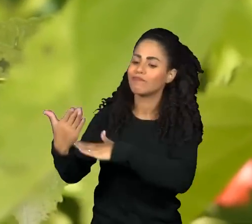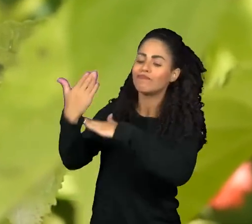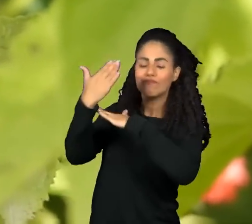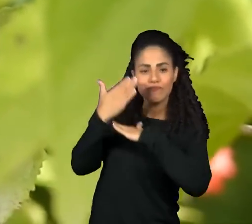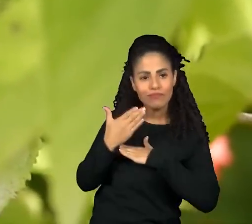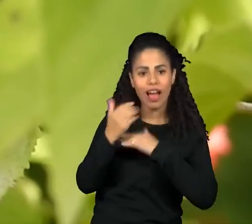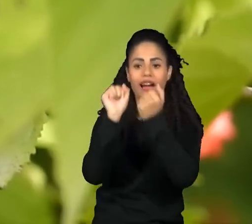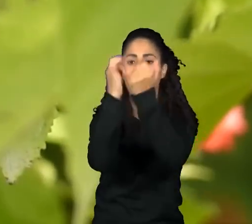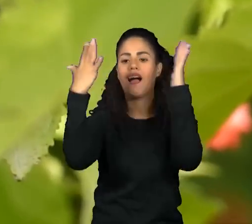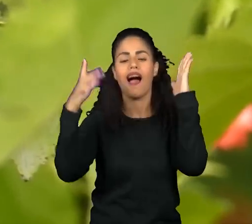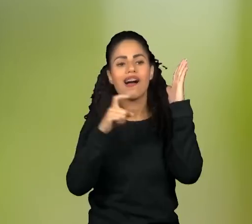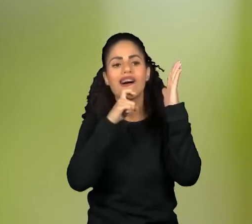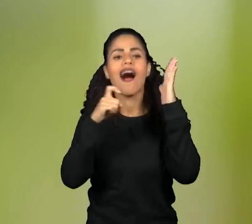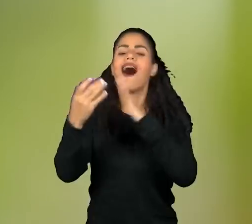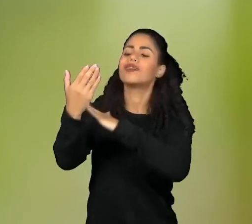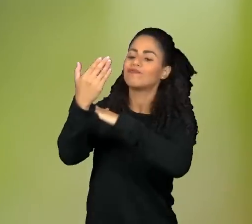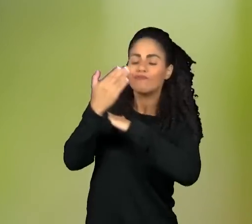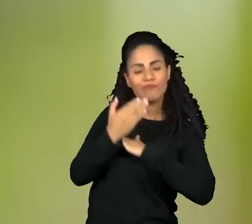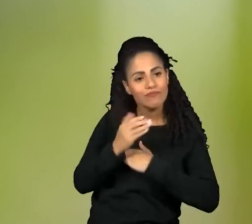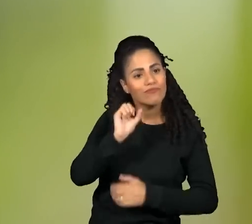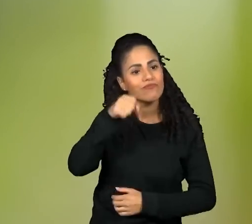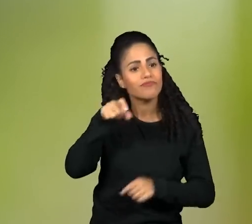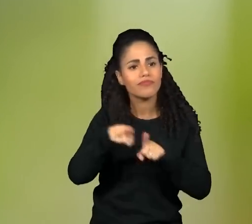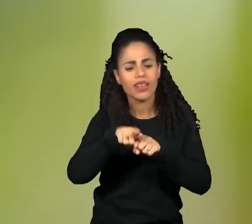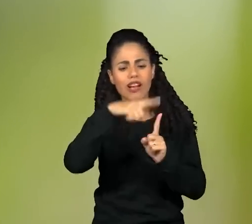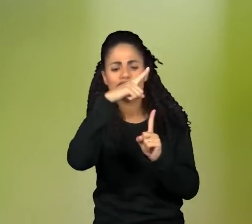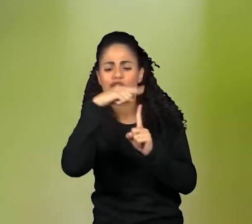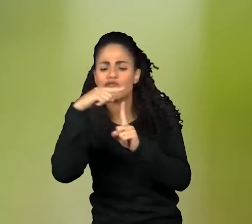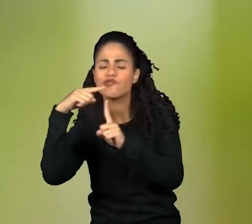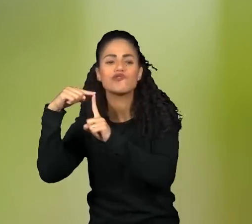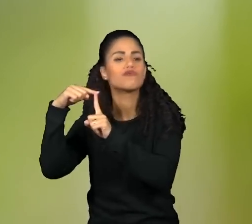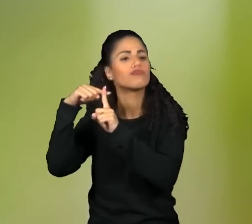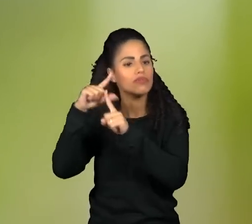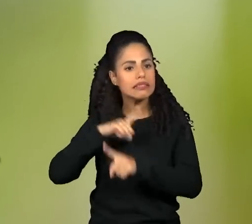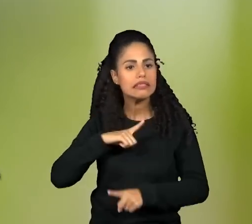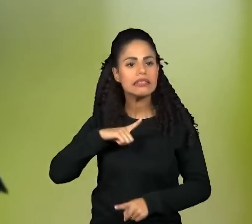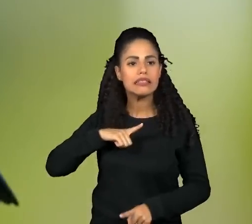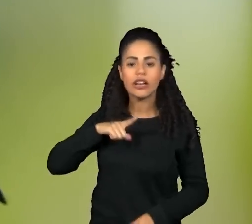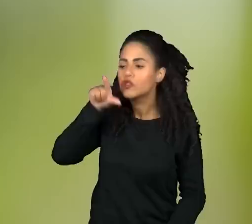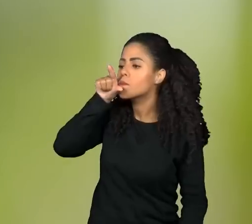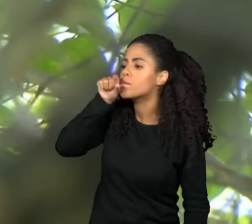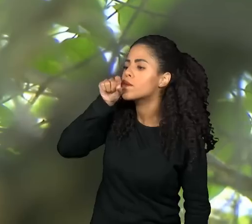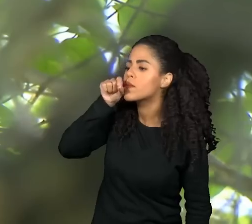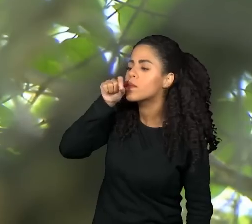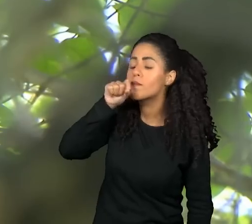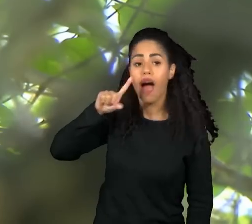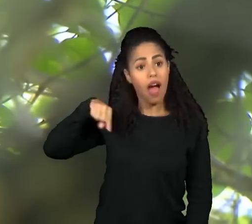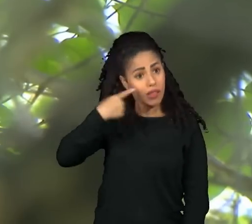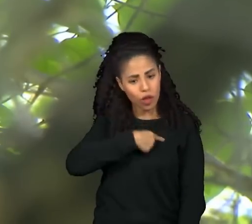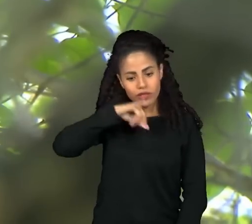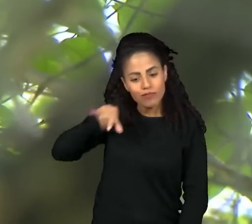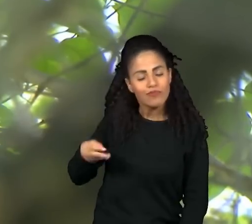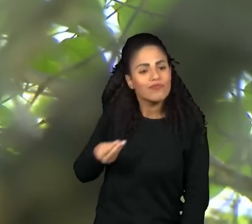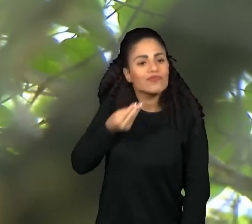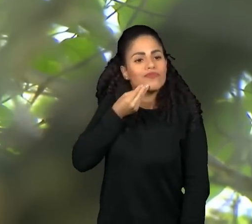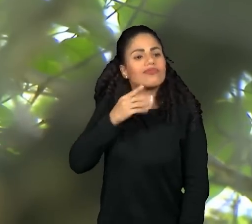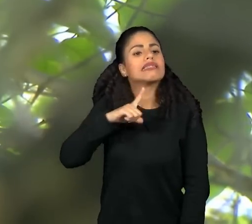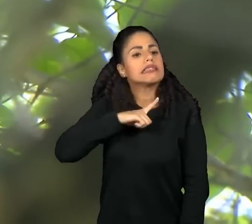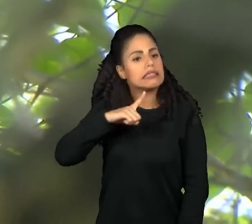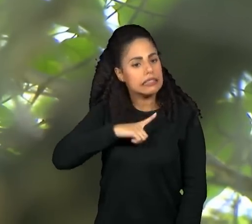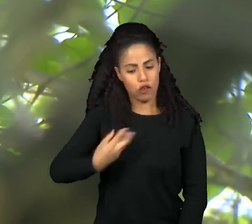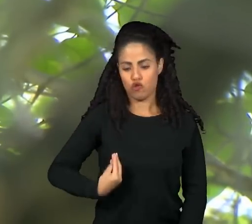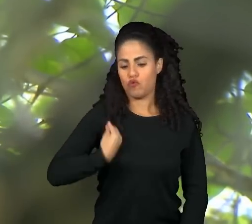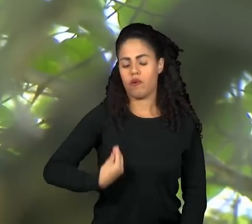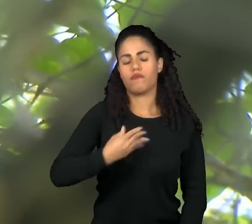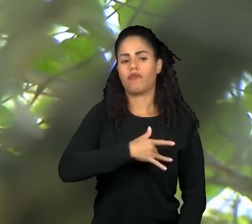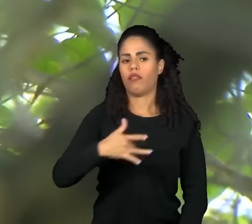como o Brasil, com tantas espécies de aves e outros bichos, a gente tem aí uma oportunidade de ter uma vida mais saudável. Agora, lógico, a gente